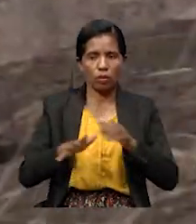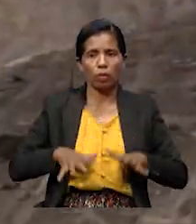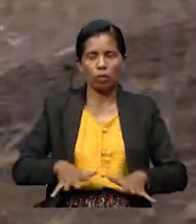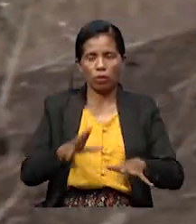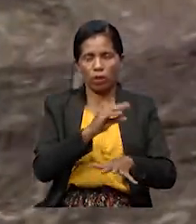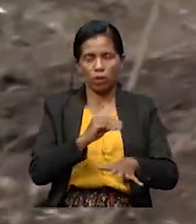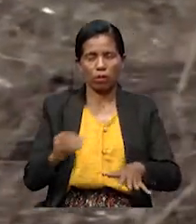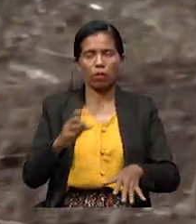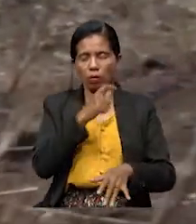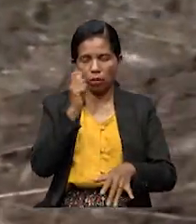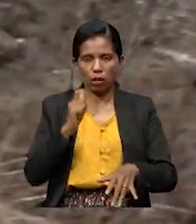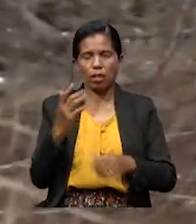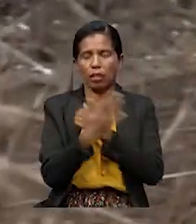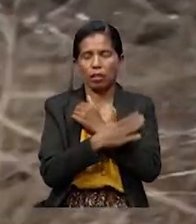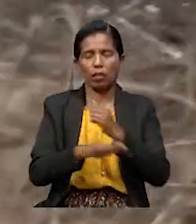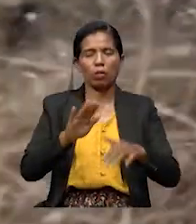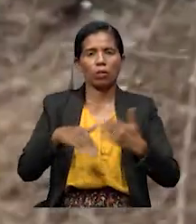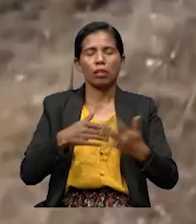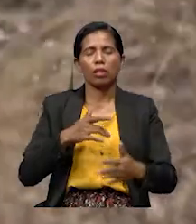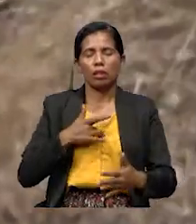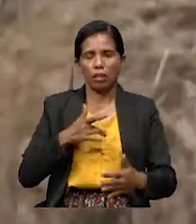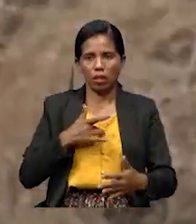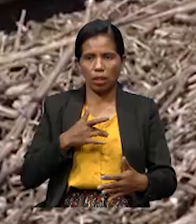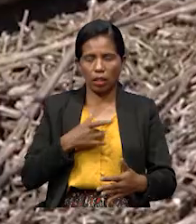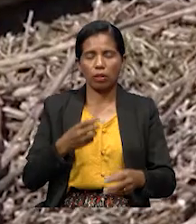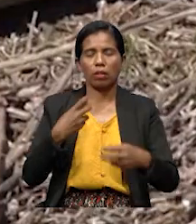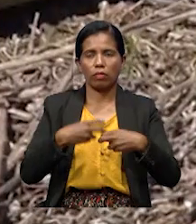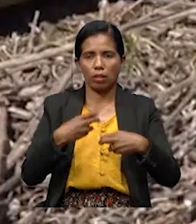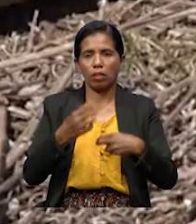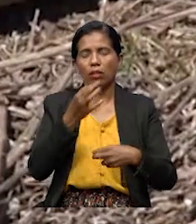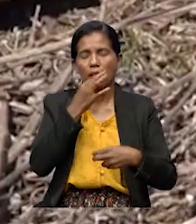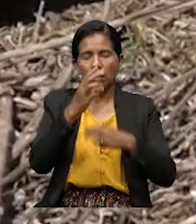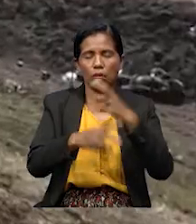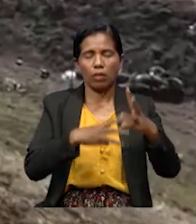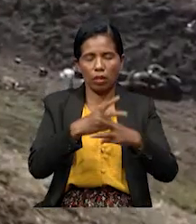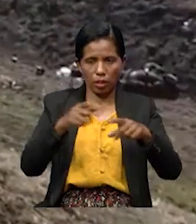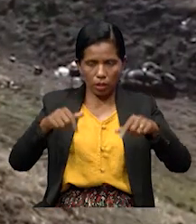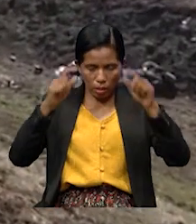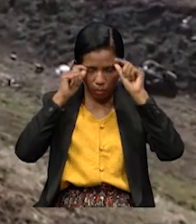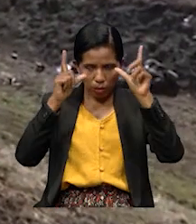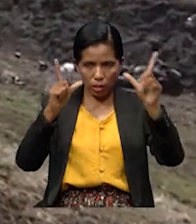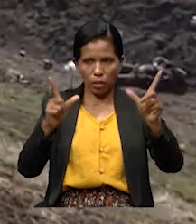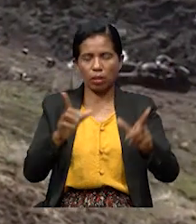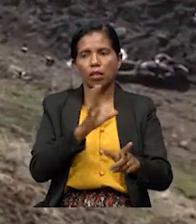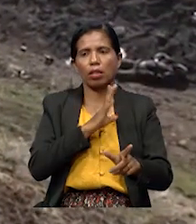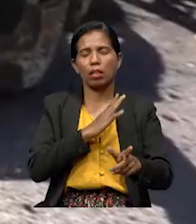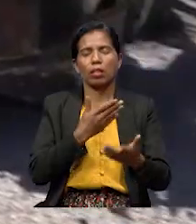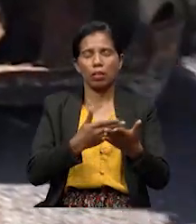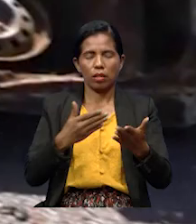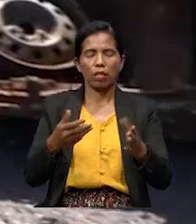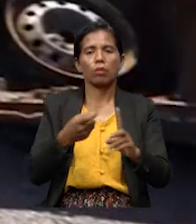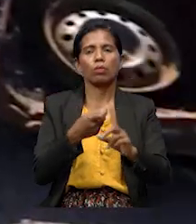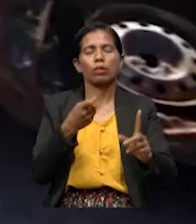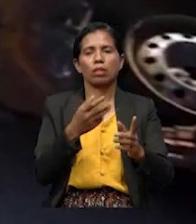nação ototo sente o impacto da crise AIHAN mundial, Liu e Timor-Leste não depende mais para produto e